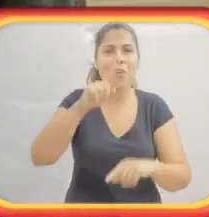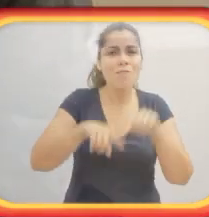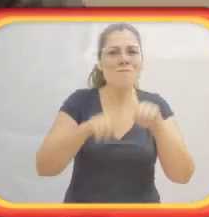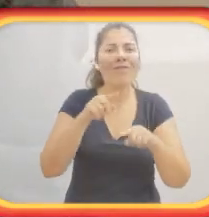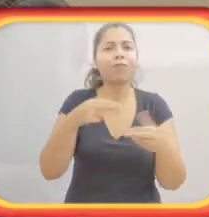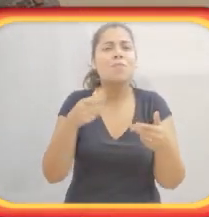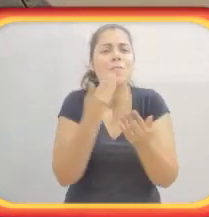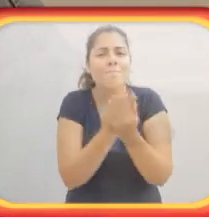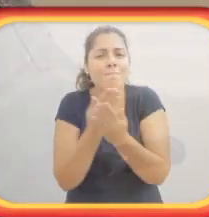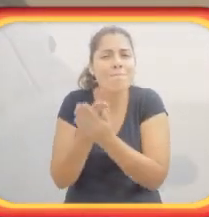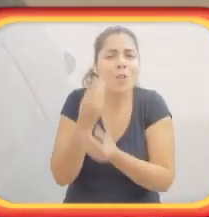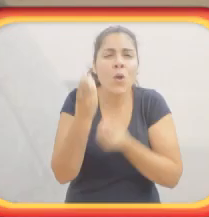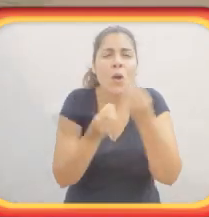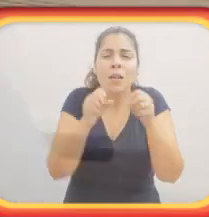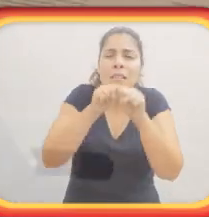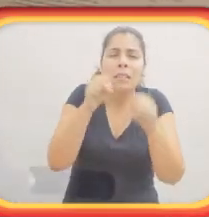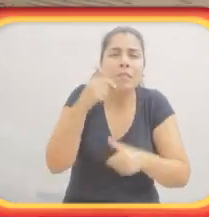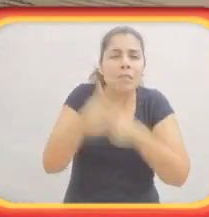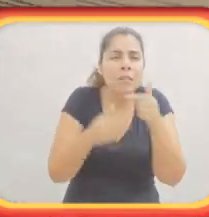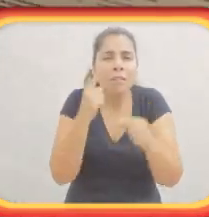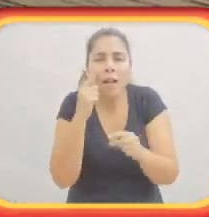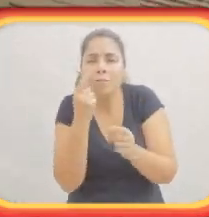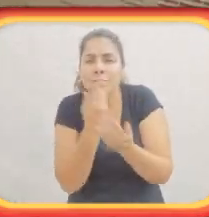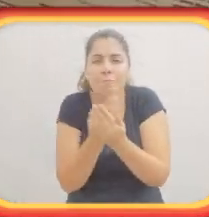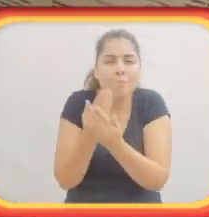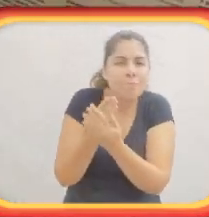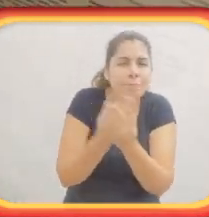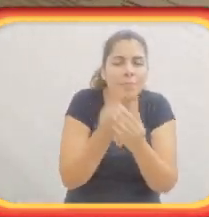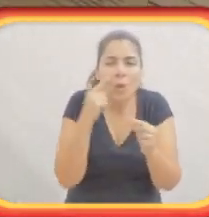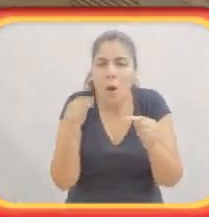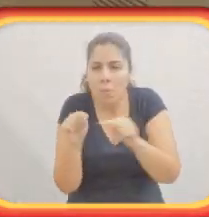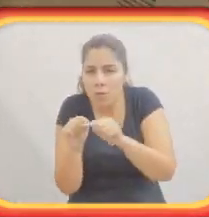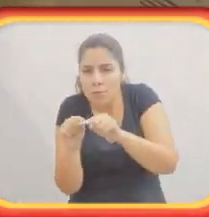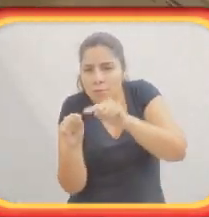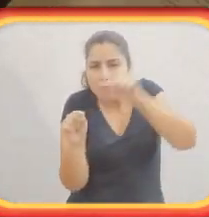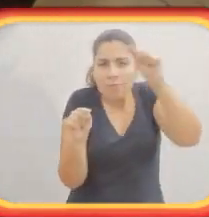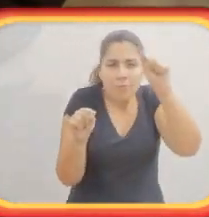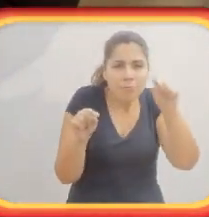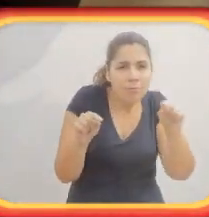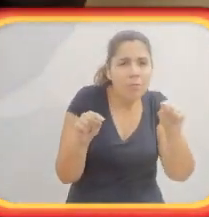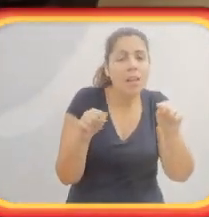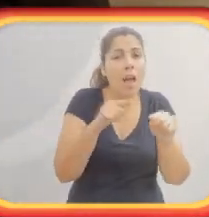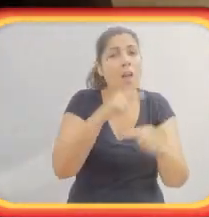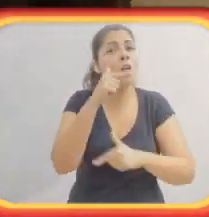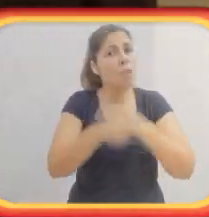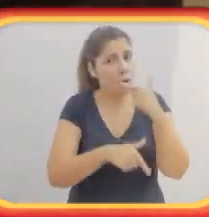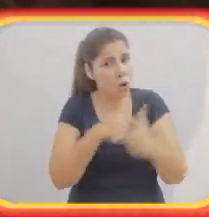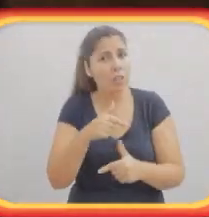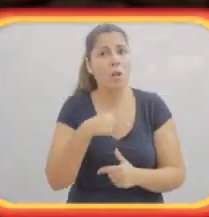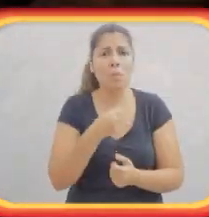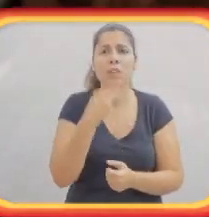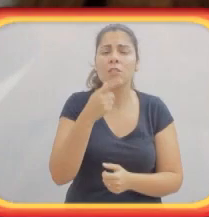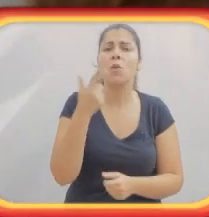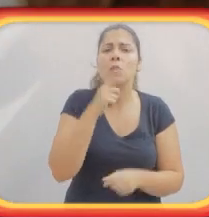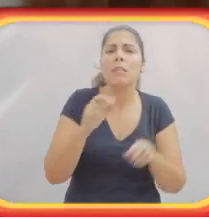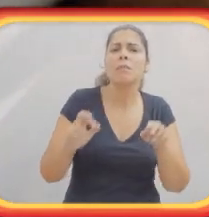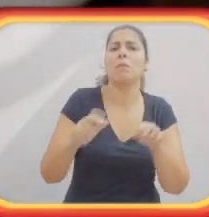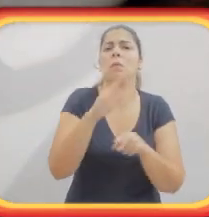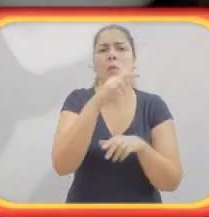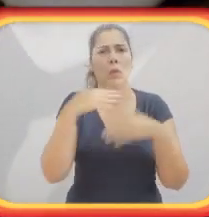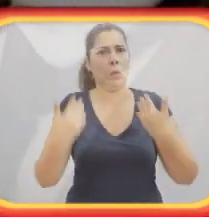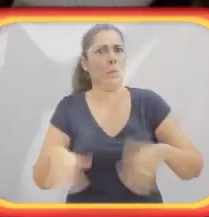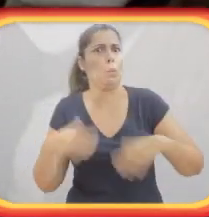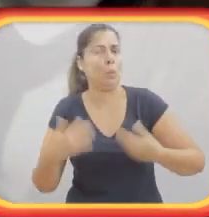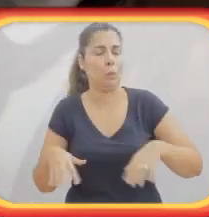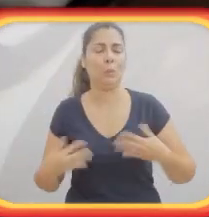de água e depois passaram a ser por máquinas a vapor e mais tarde eletrificados. Esta maquete foi feita